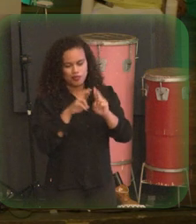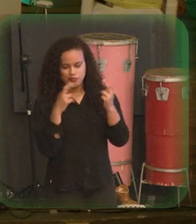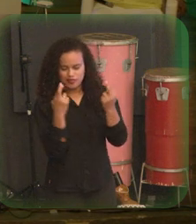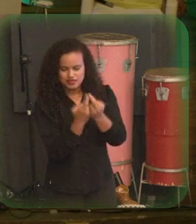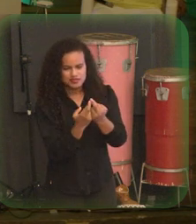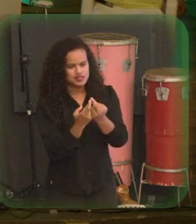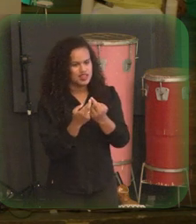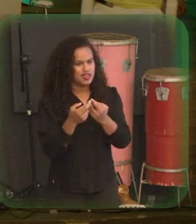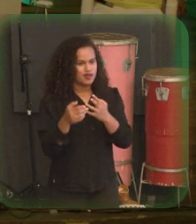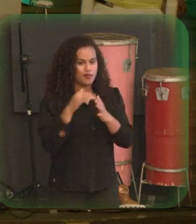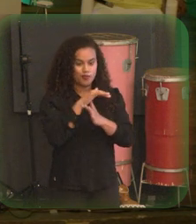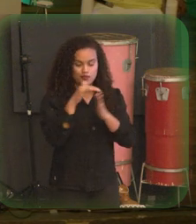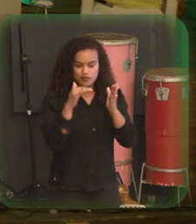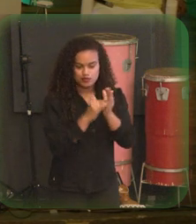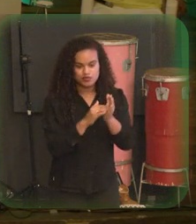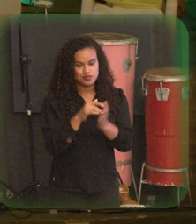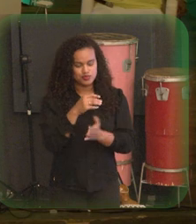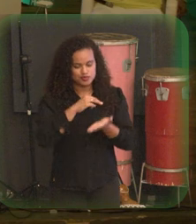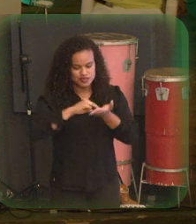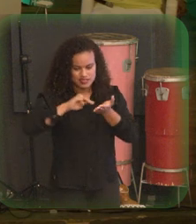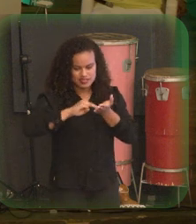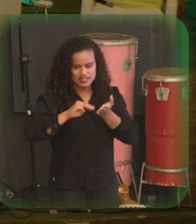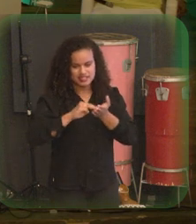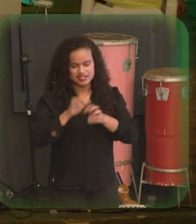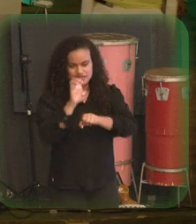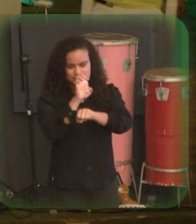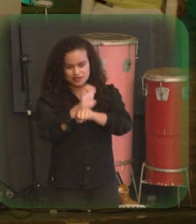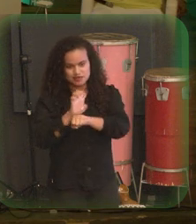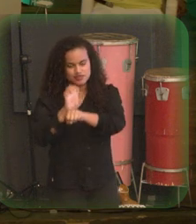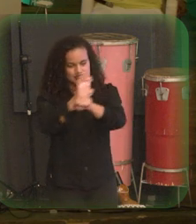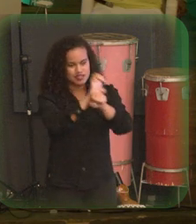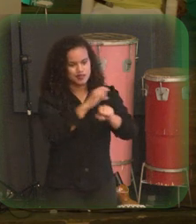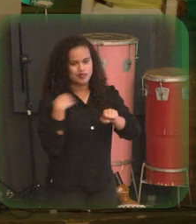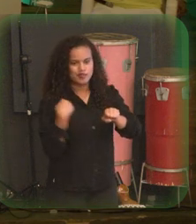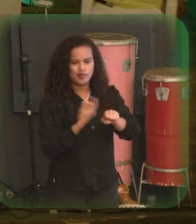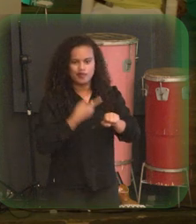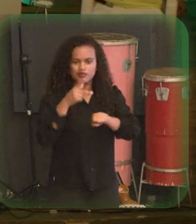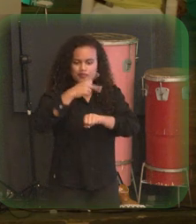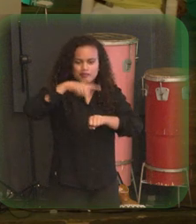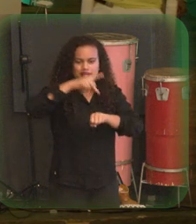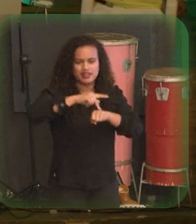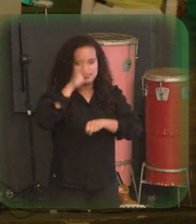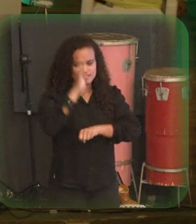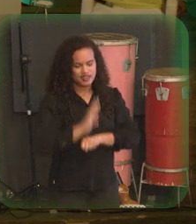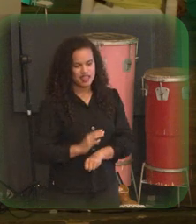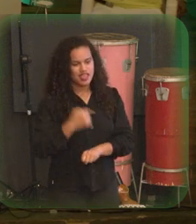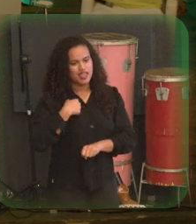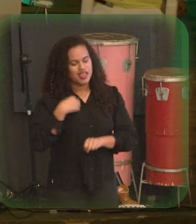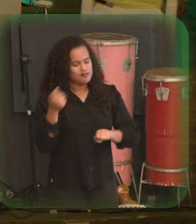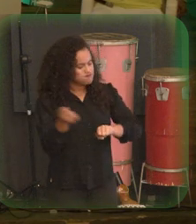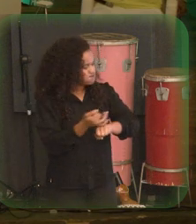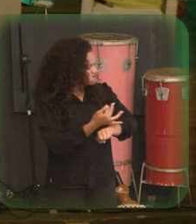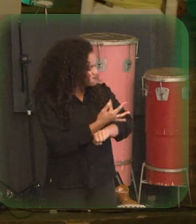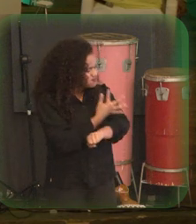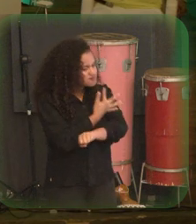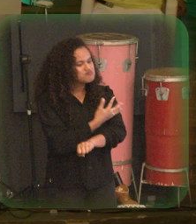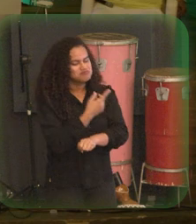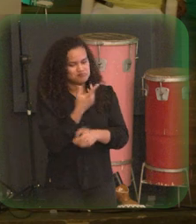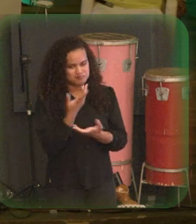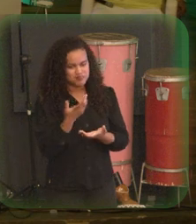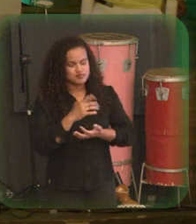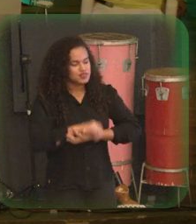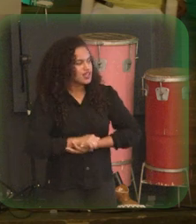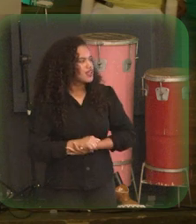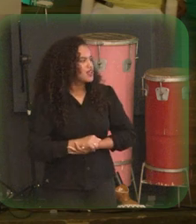todos os secretários de Estado do nosso país. Eu me emocionei muito, muito mesmo. E